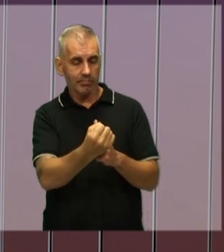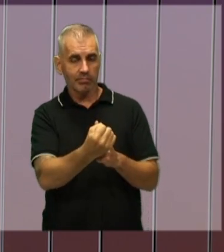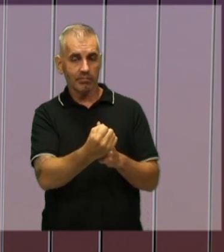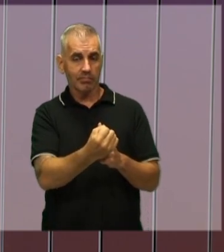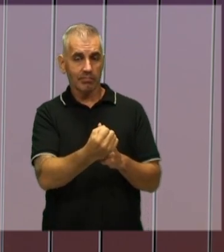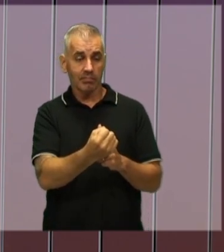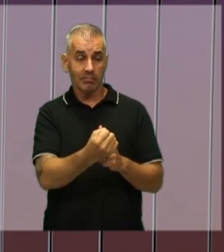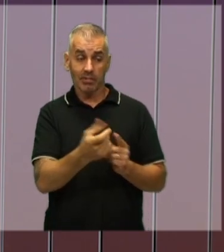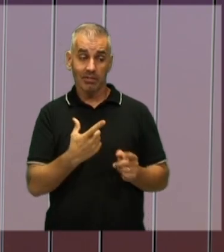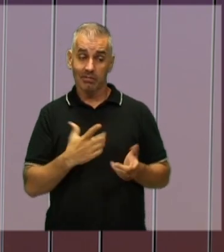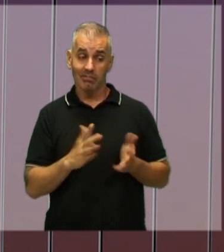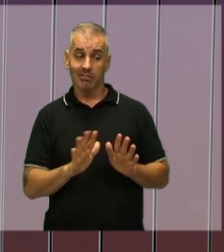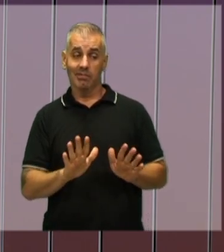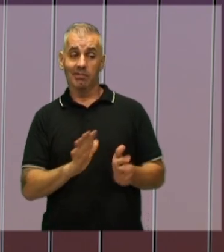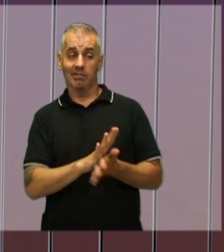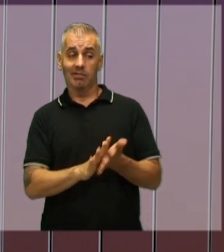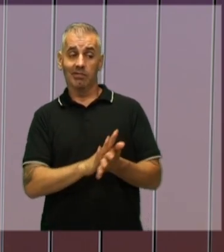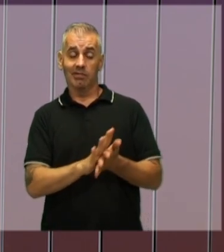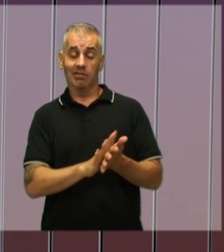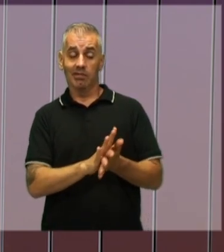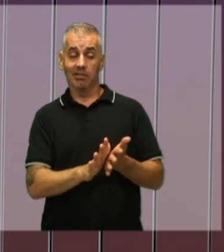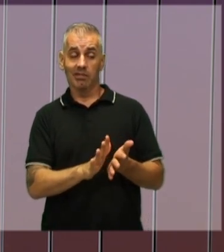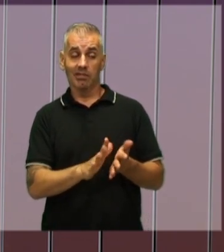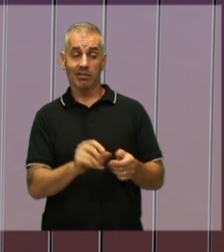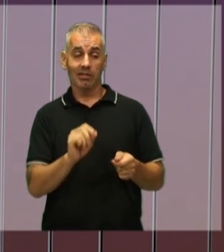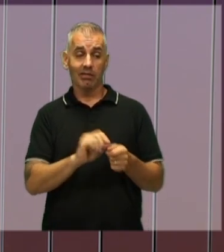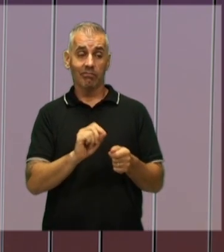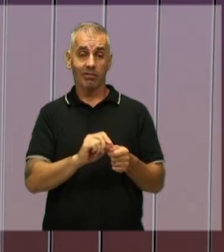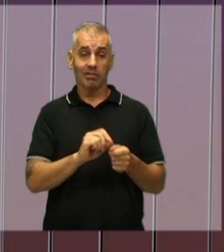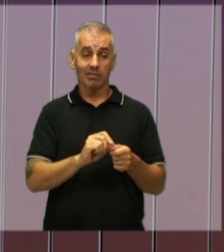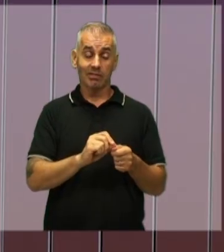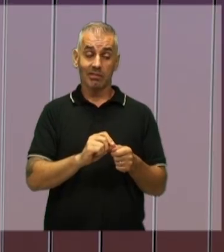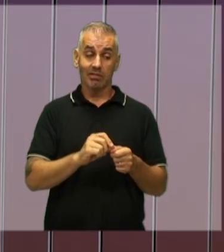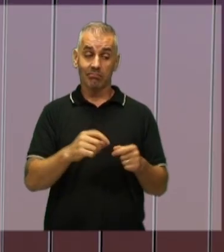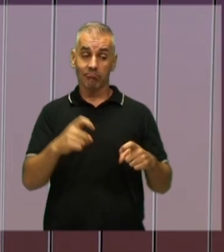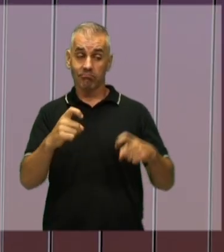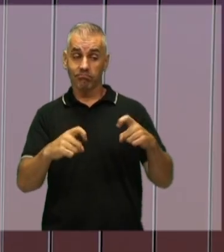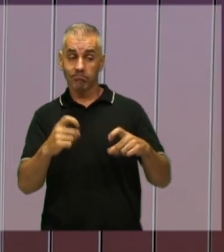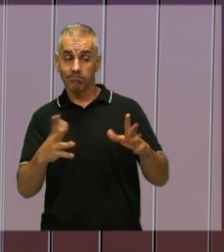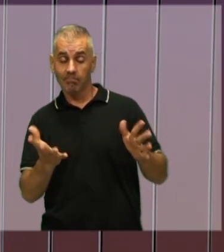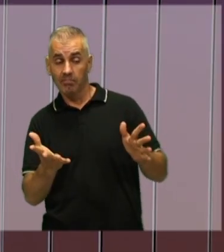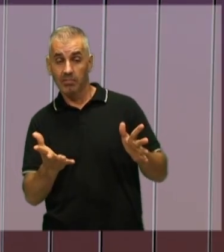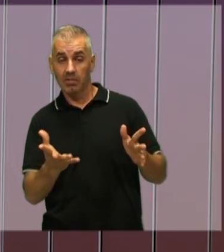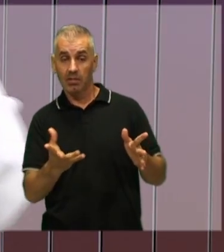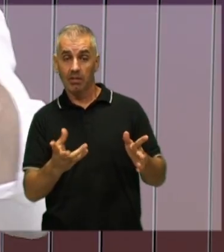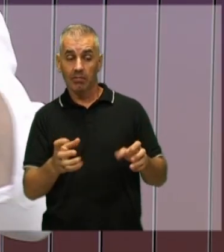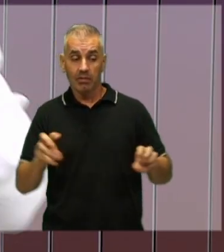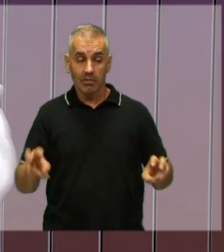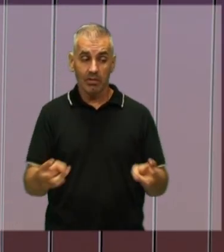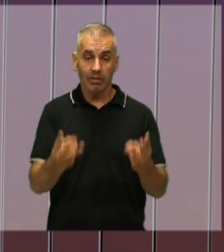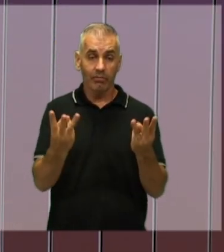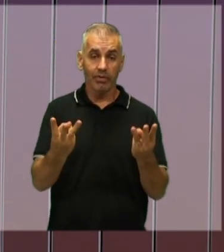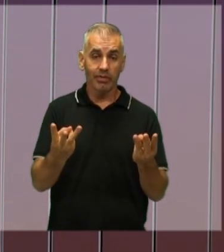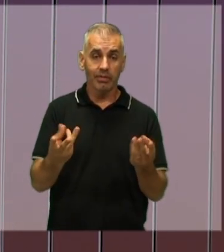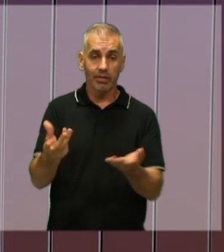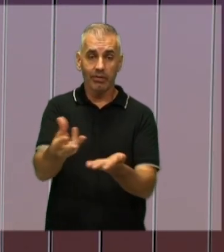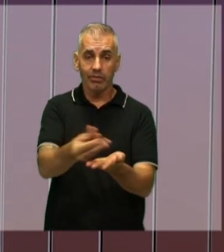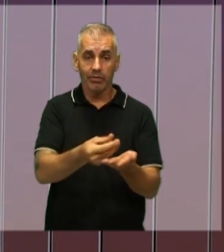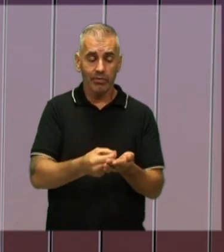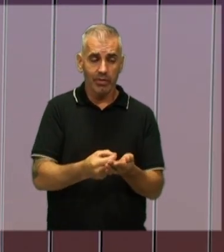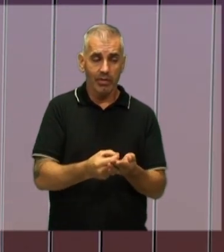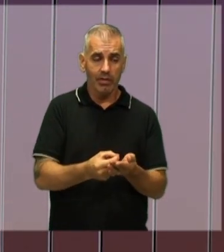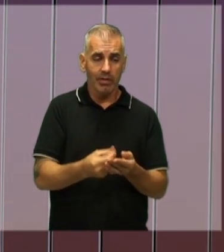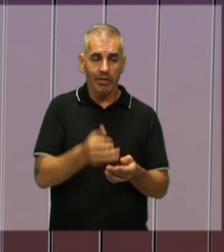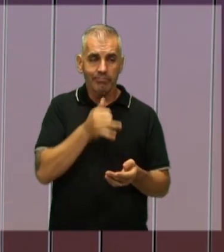que ia fazer a pornografia, senão o prefeito já... Mas lá no evento social, o Adão captou lá